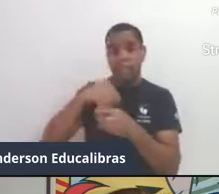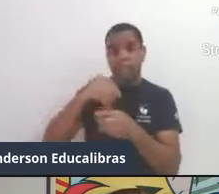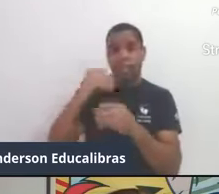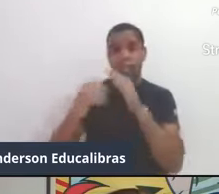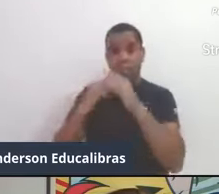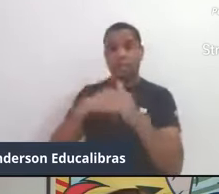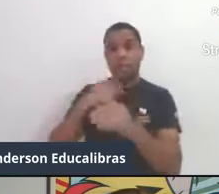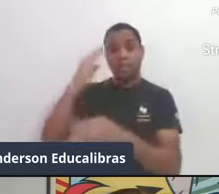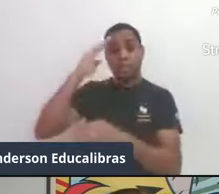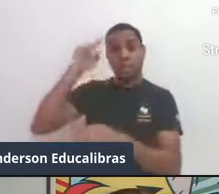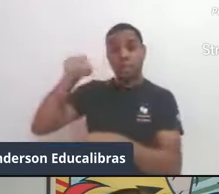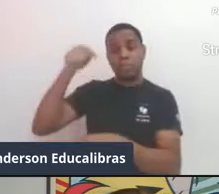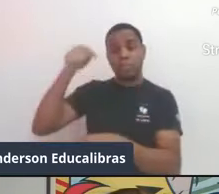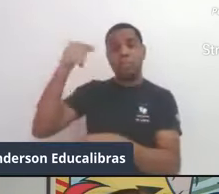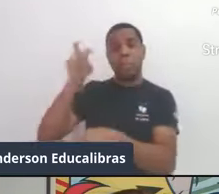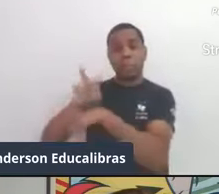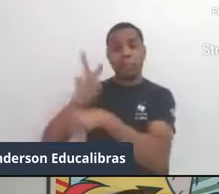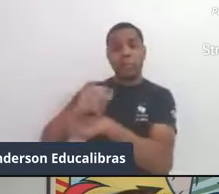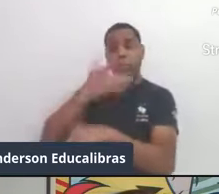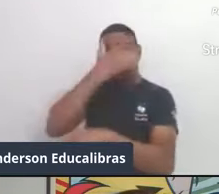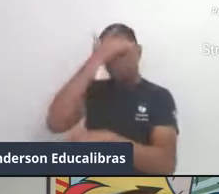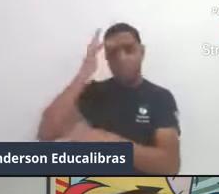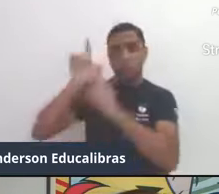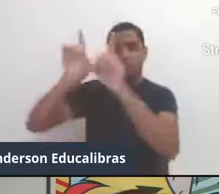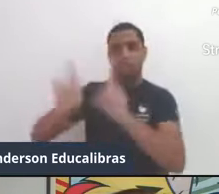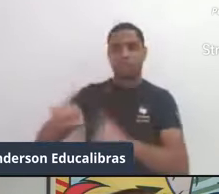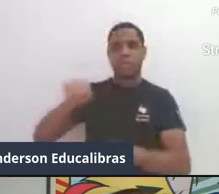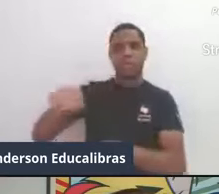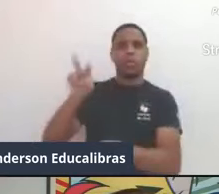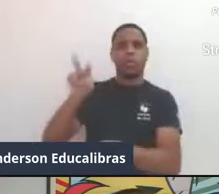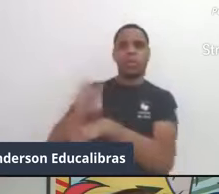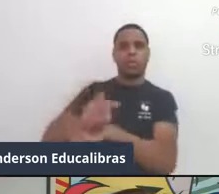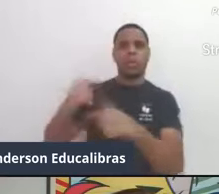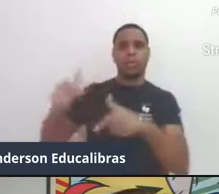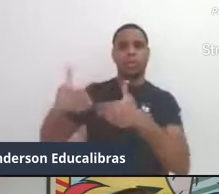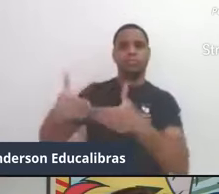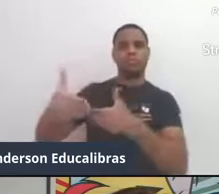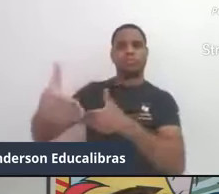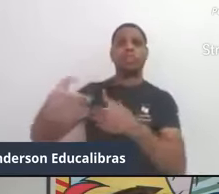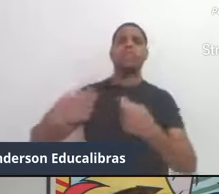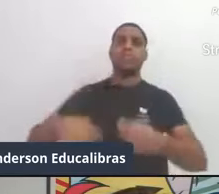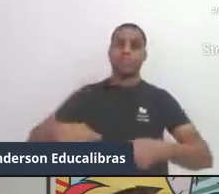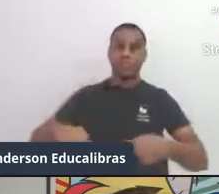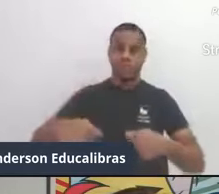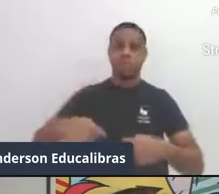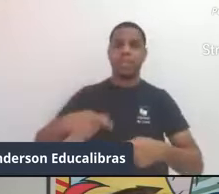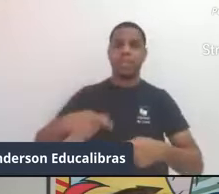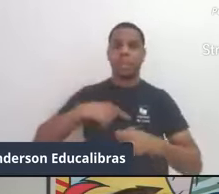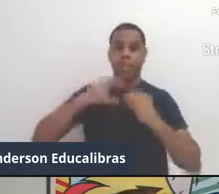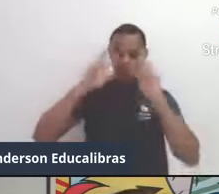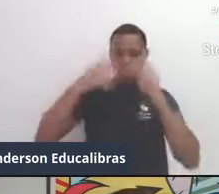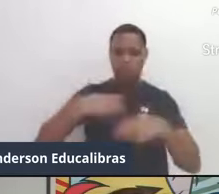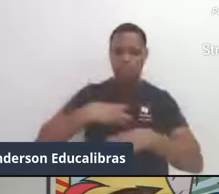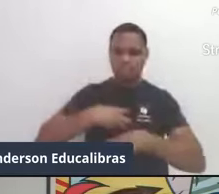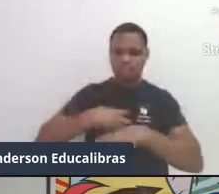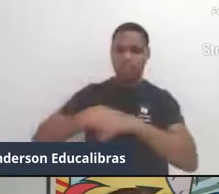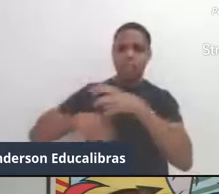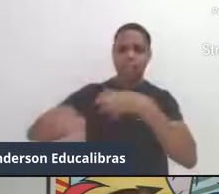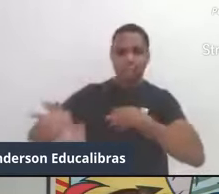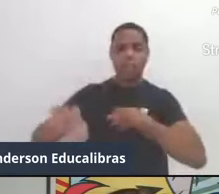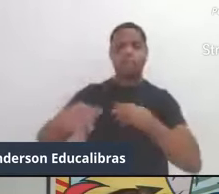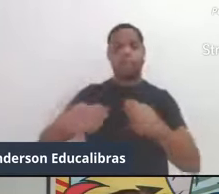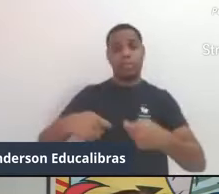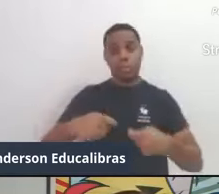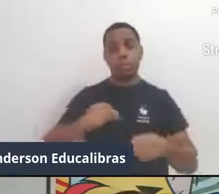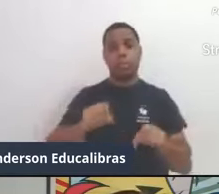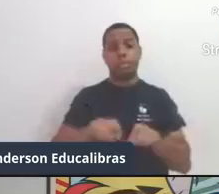ser priorizada e tem que ser pensada nesse momento, né? É uma questão de humanidade, de solidariedade, mais do que